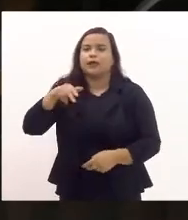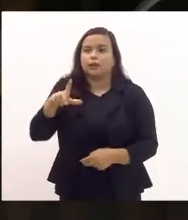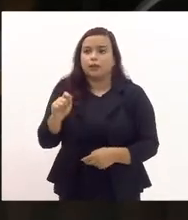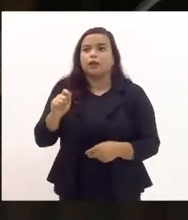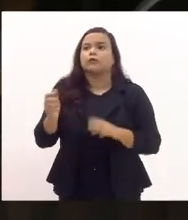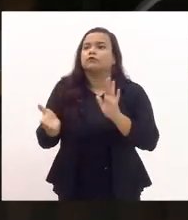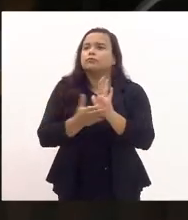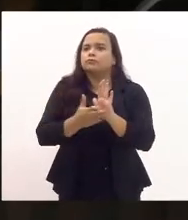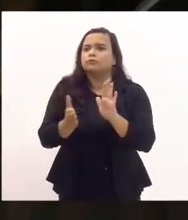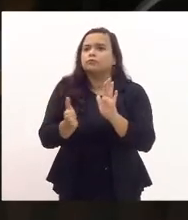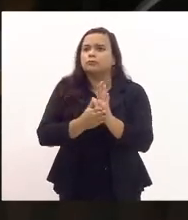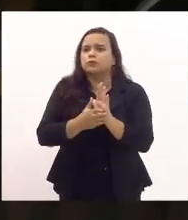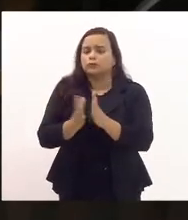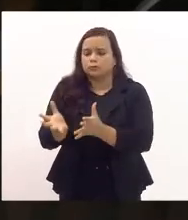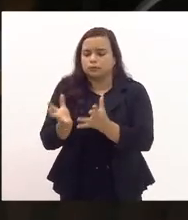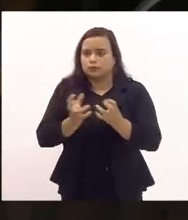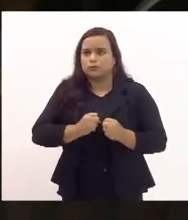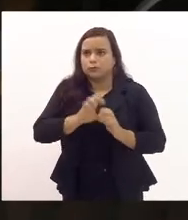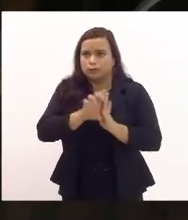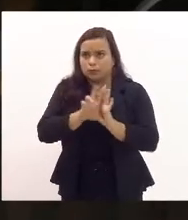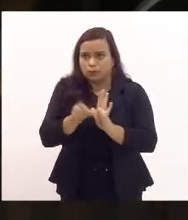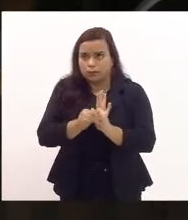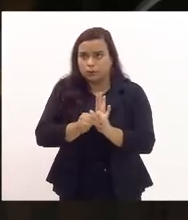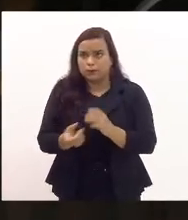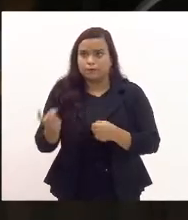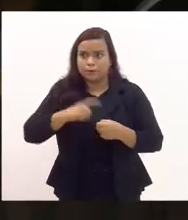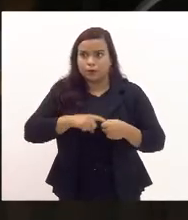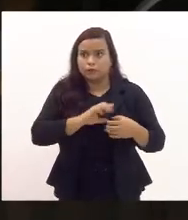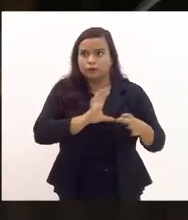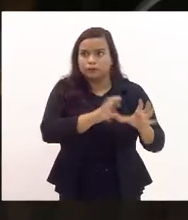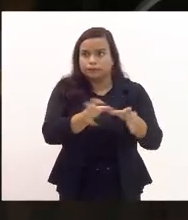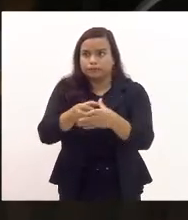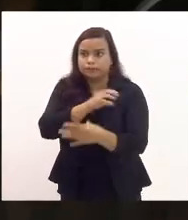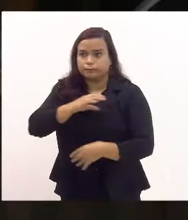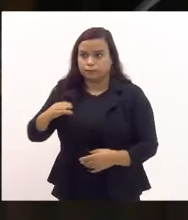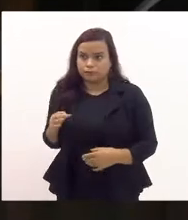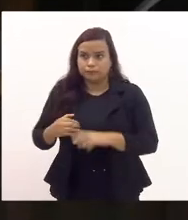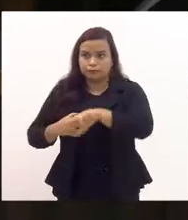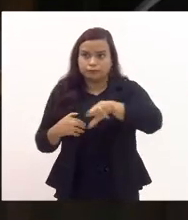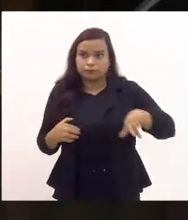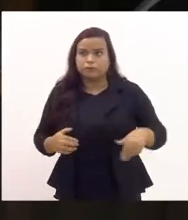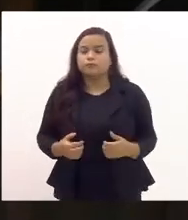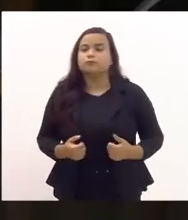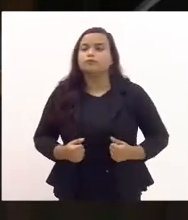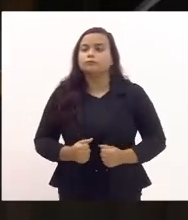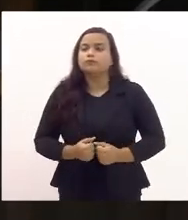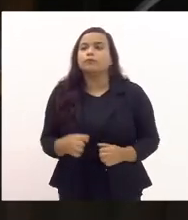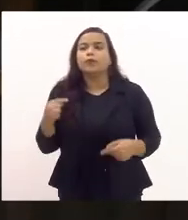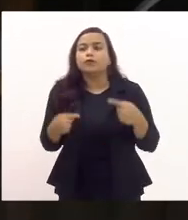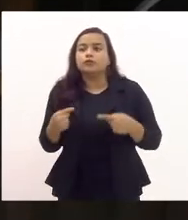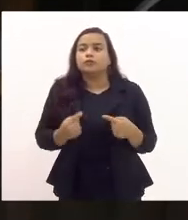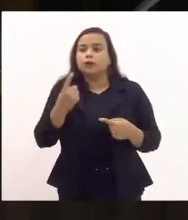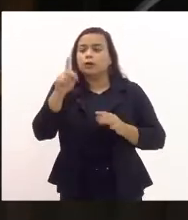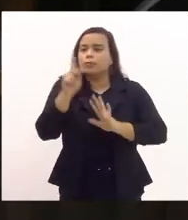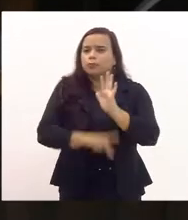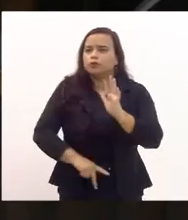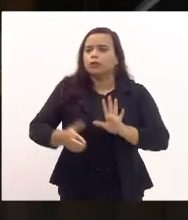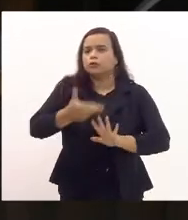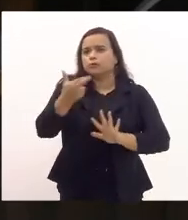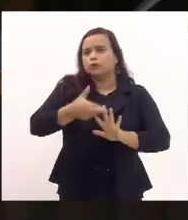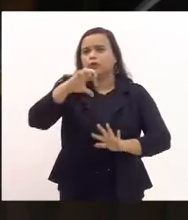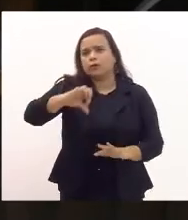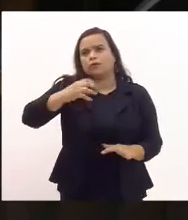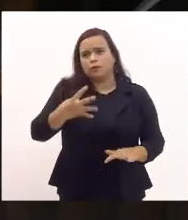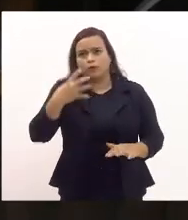proposta recebeu três emendas e retorna às competições e permanentes em discussão única projeto resolução